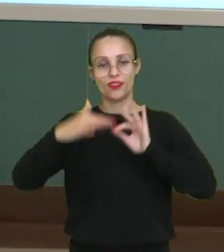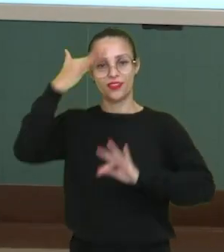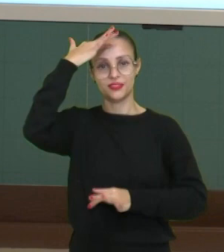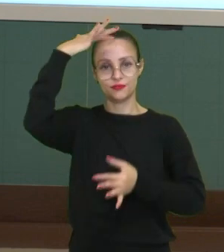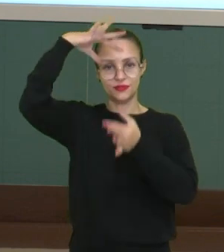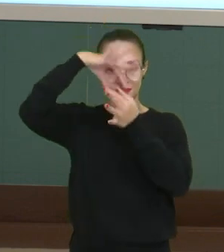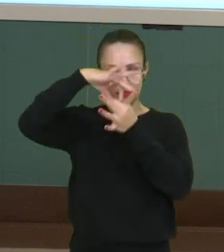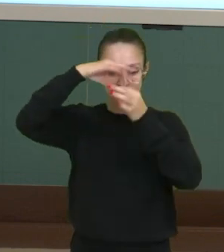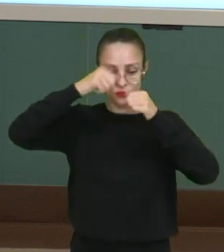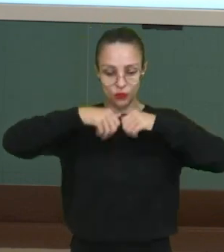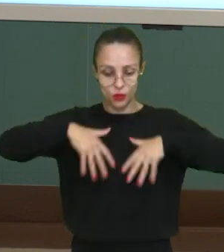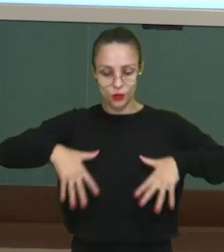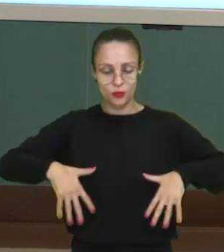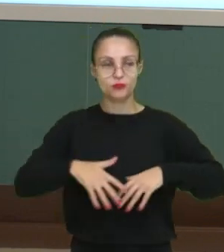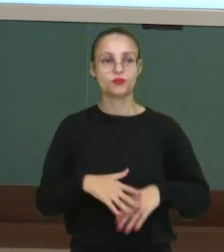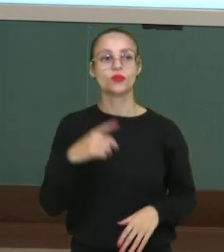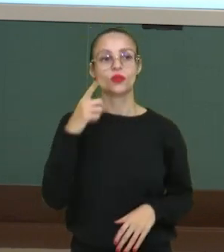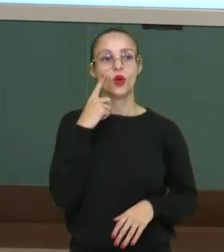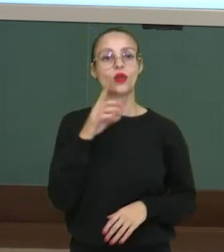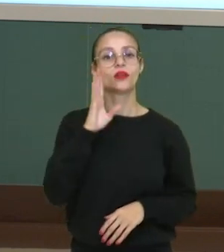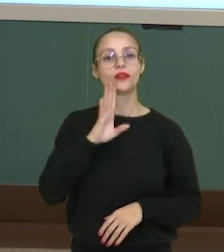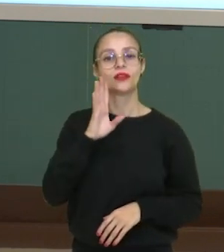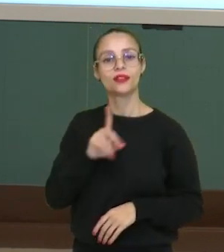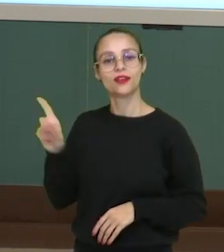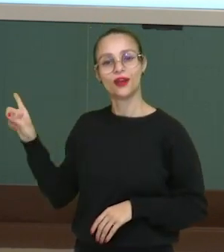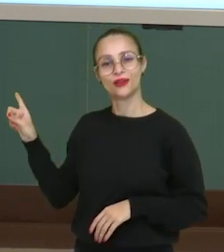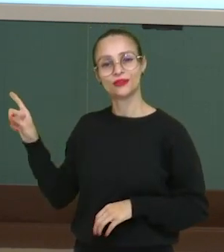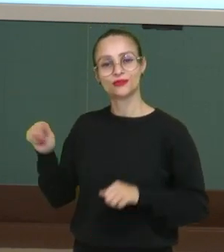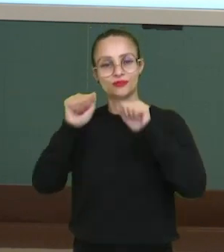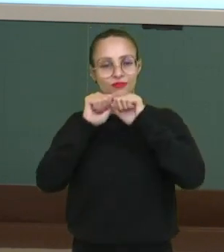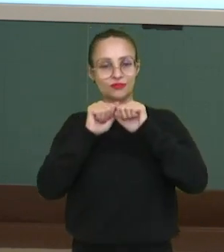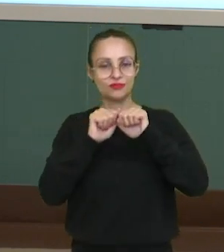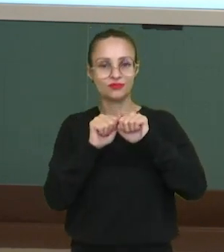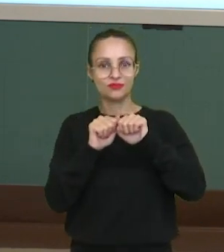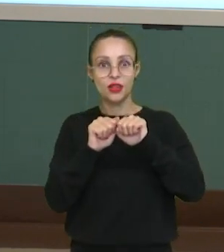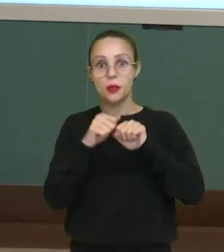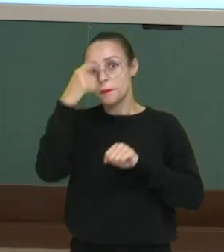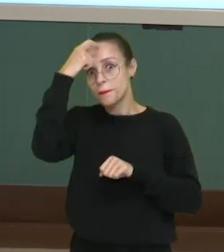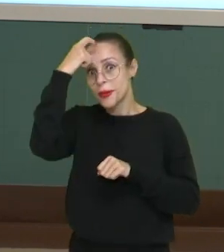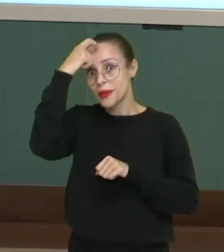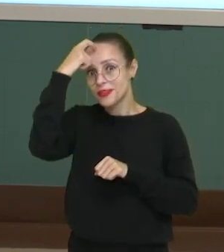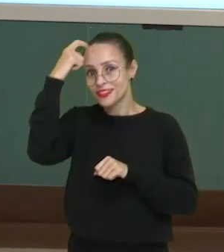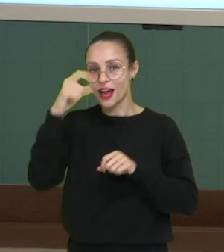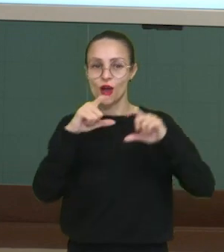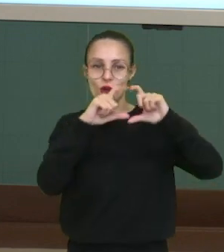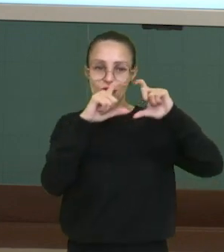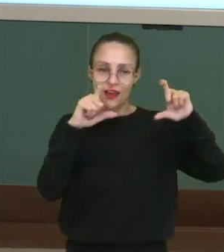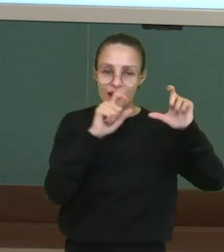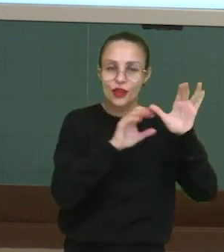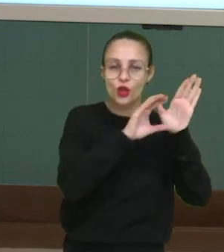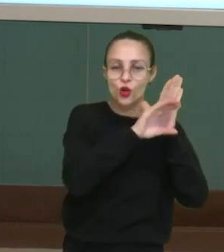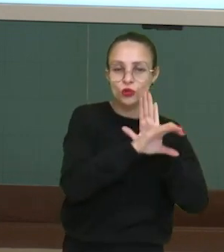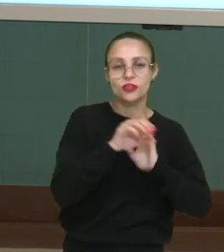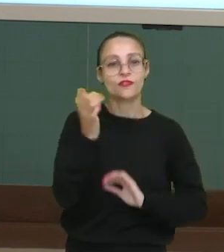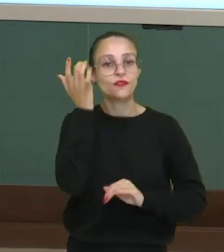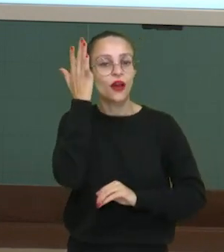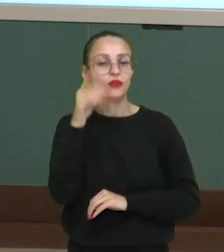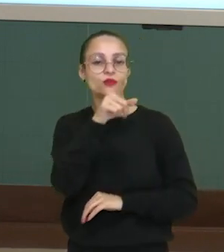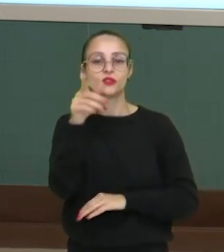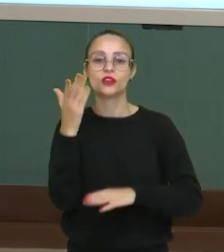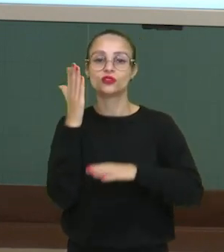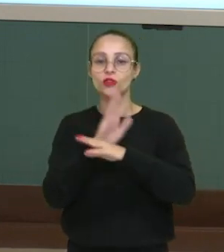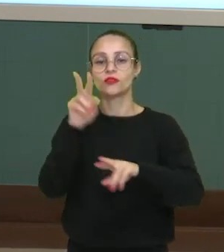corpo. E olha que legal esse mapa mental. Para que serve esse mapa mental? Para facilitar